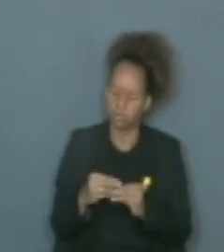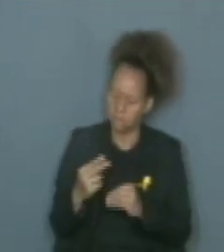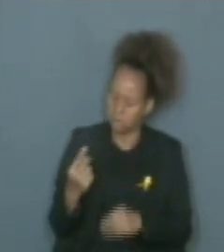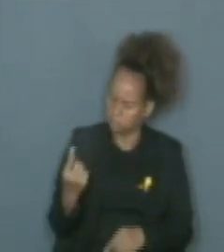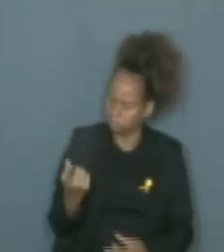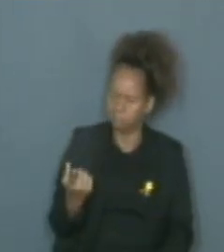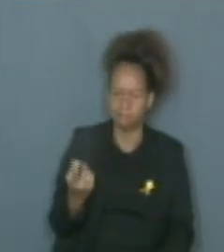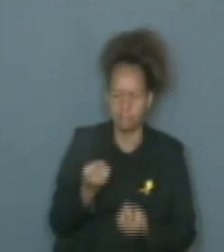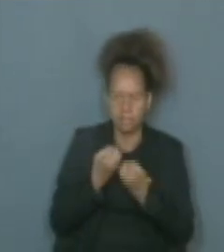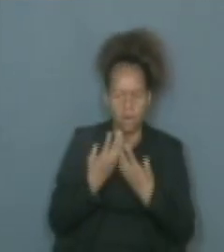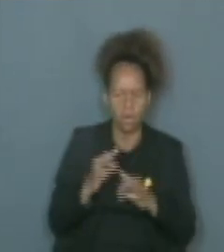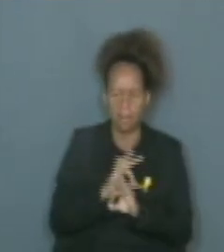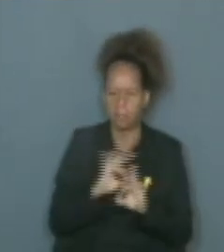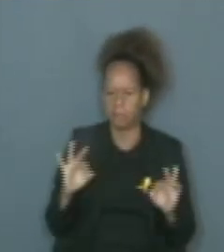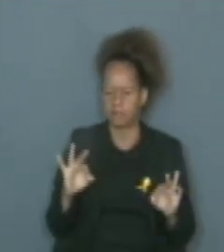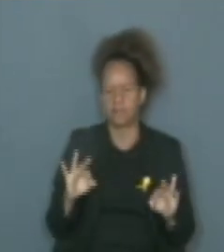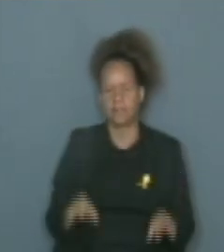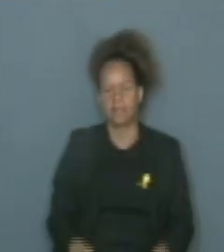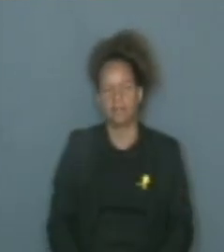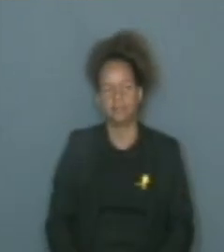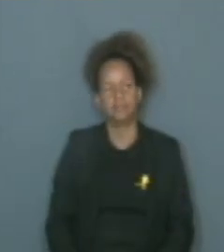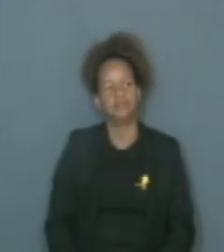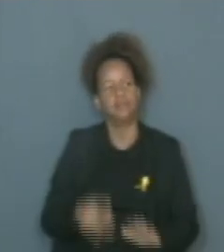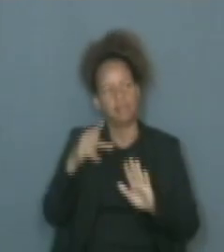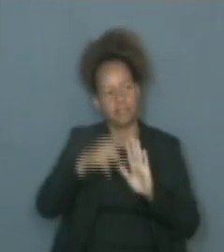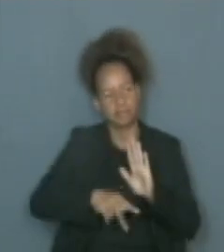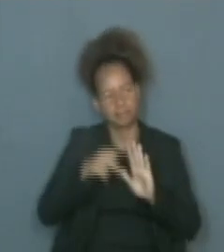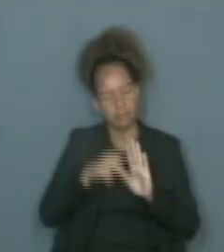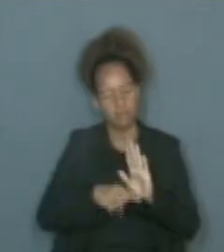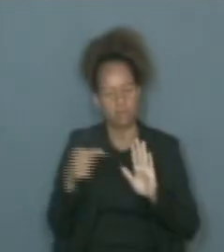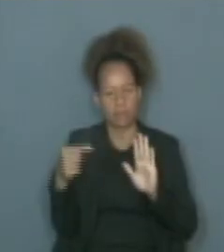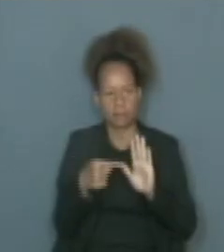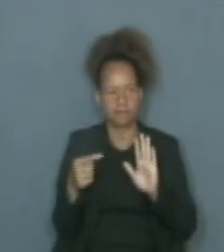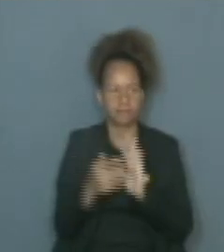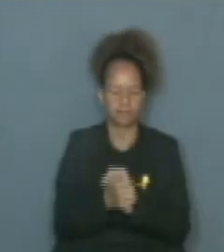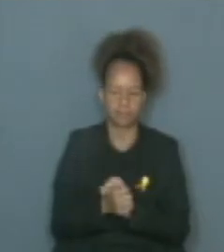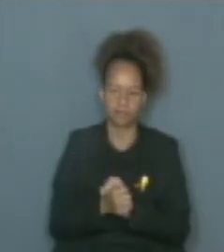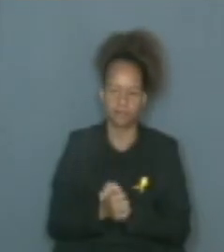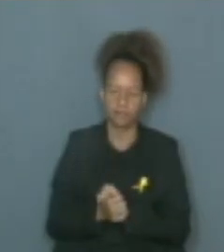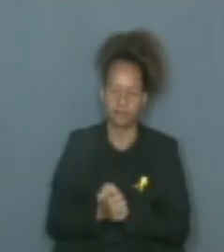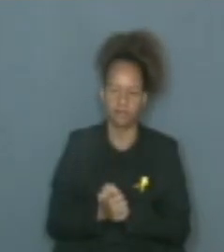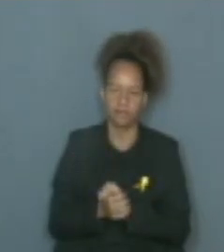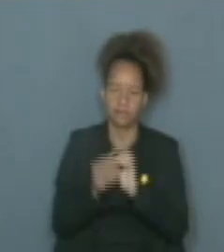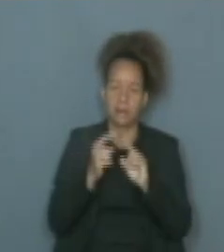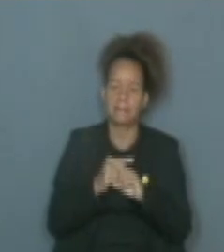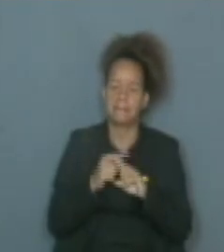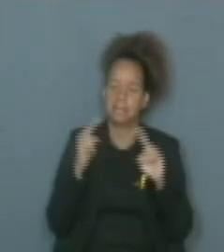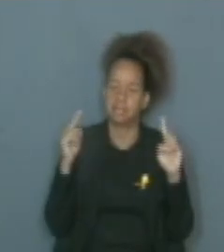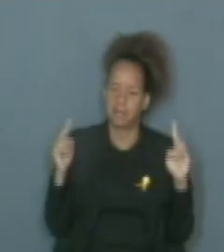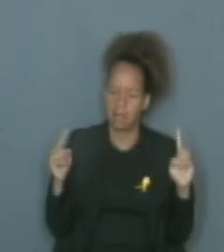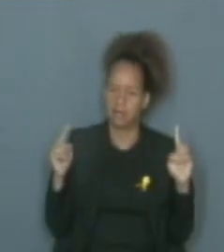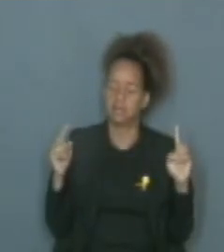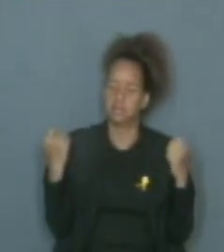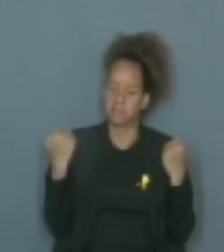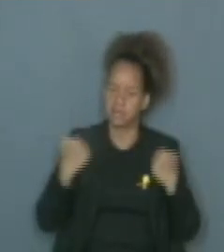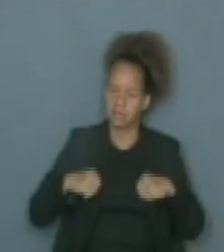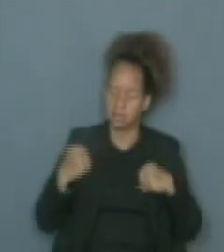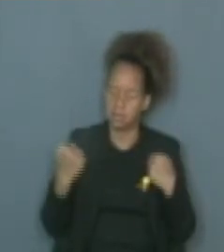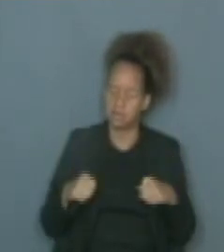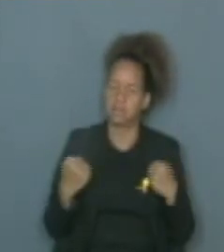valor enorme ao projeto em si. Mas existe algo que precisa